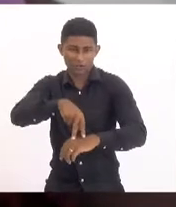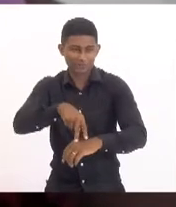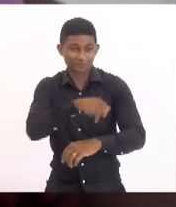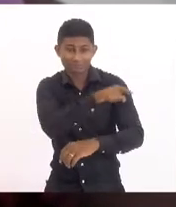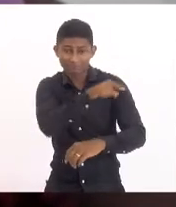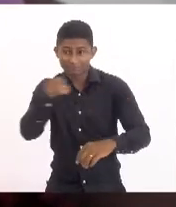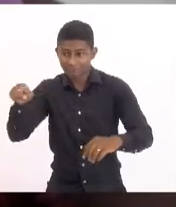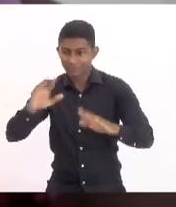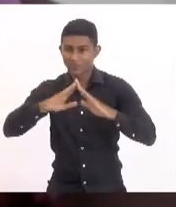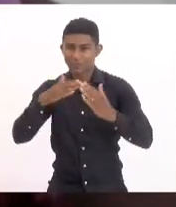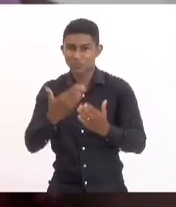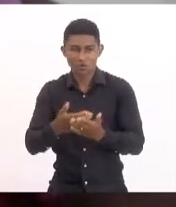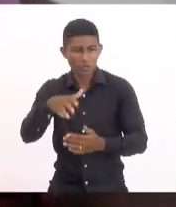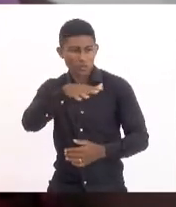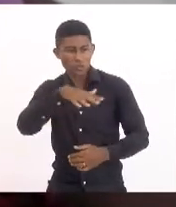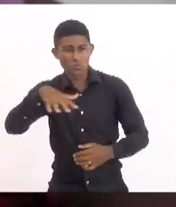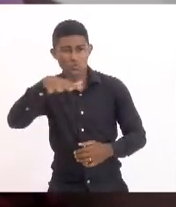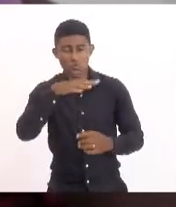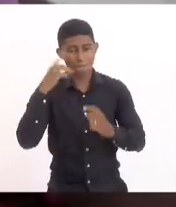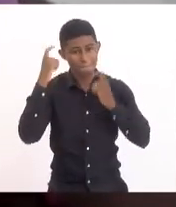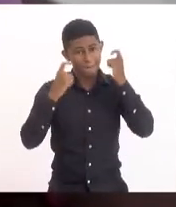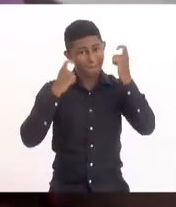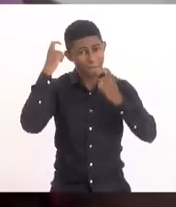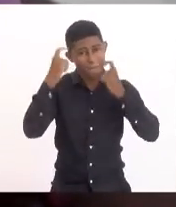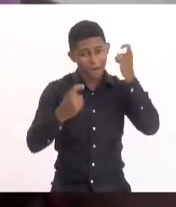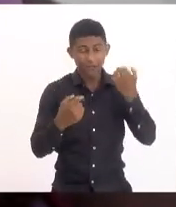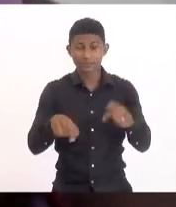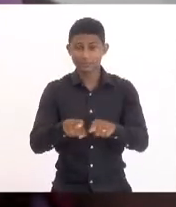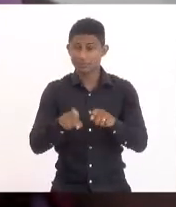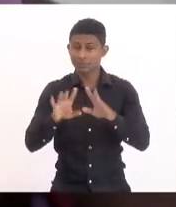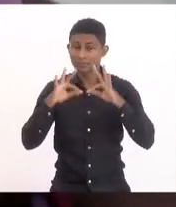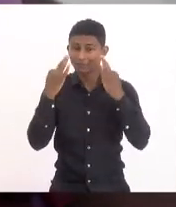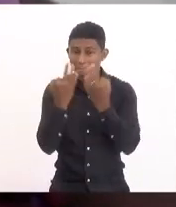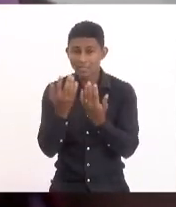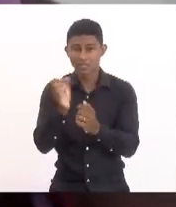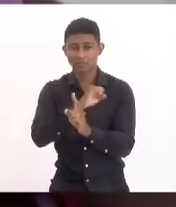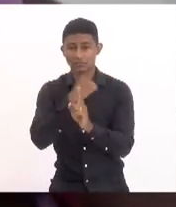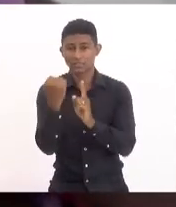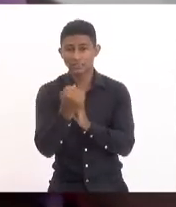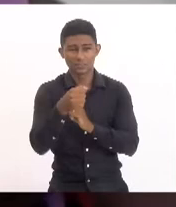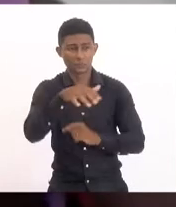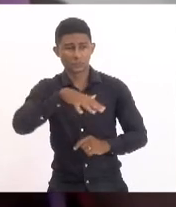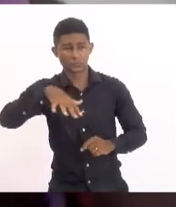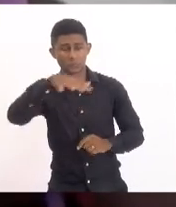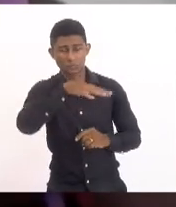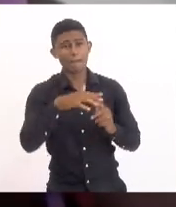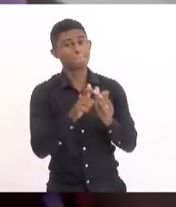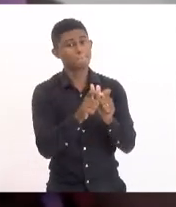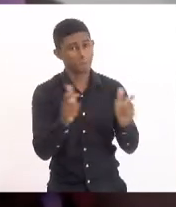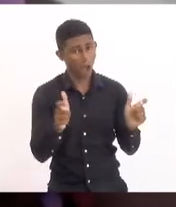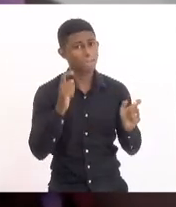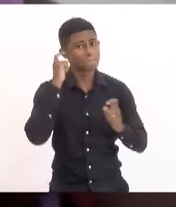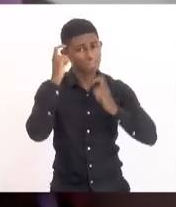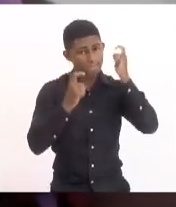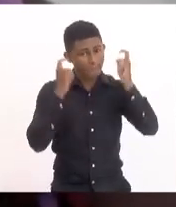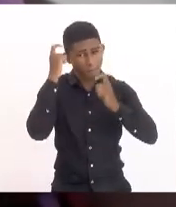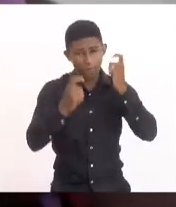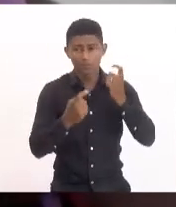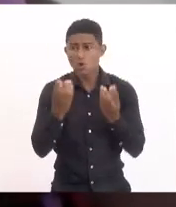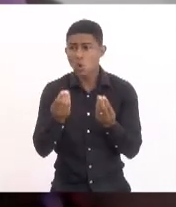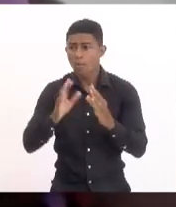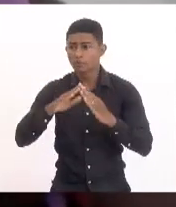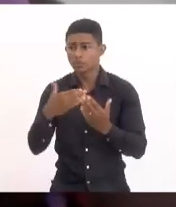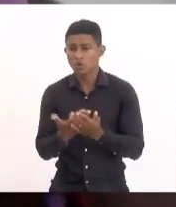como familiares e de grande parte da sociedade, infelizmente. Não toda ela, mas grande parte da